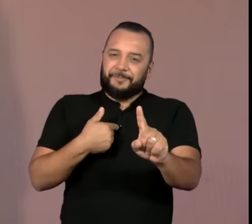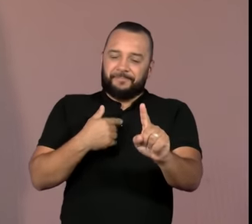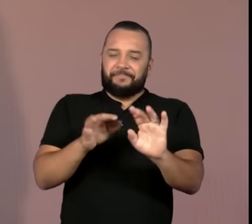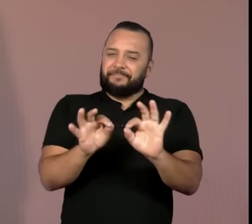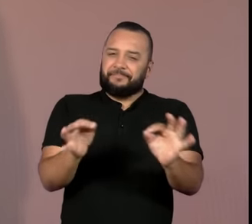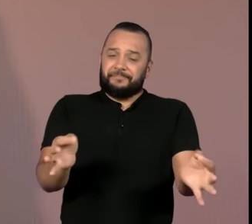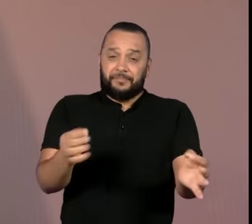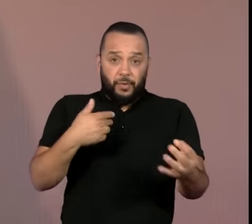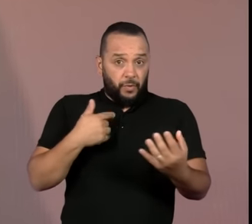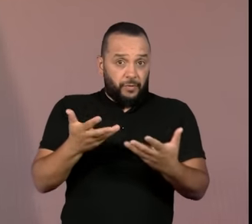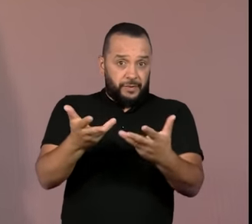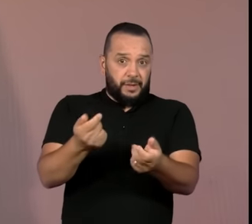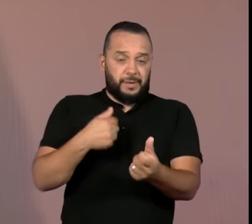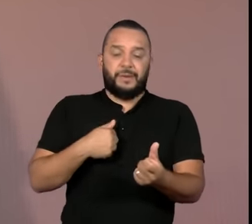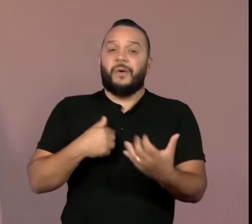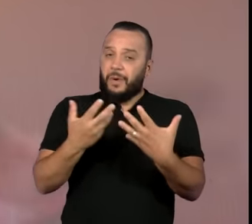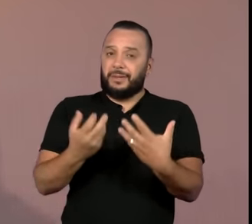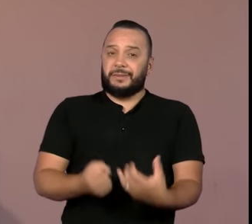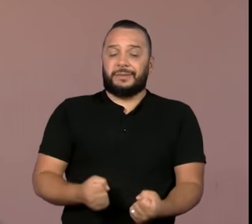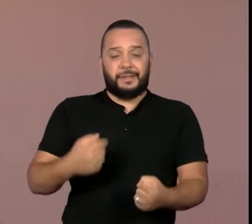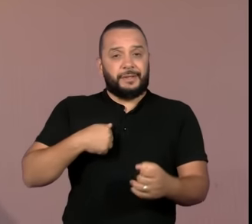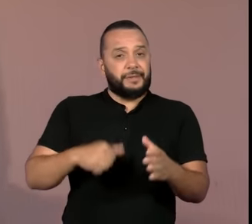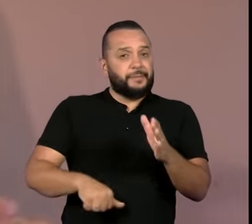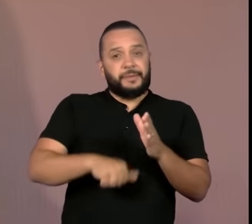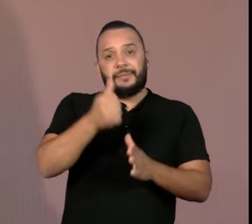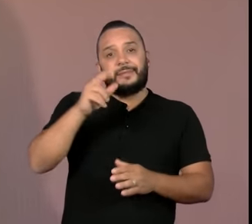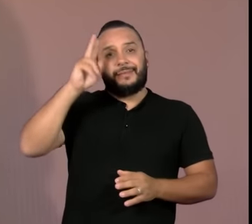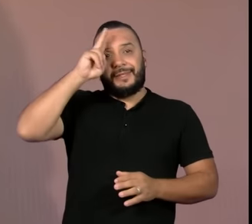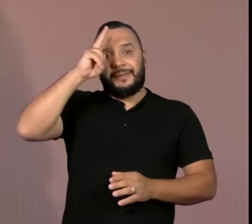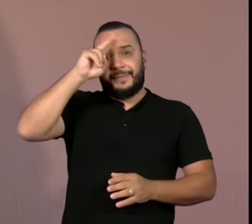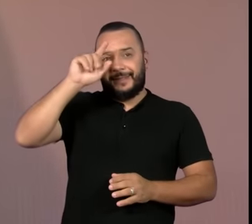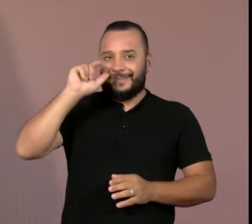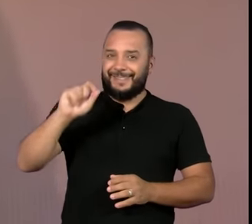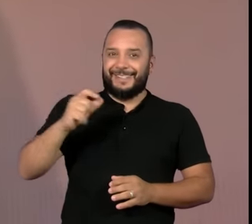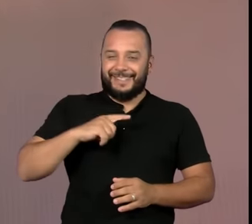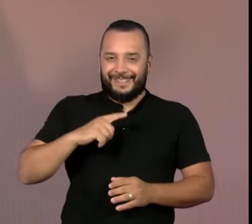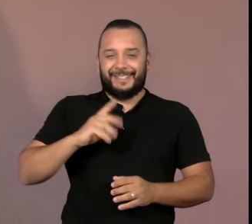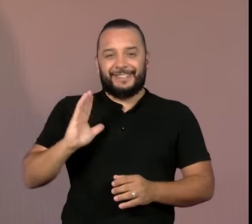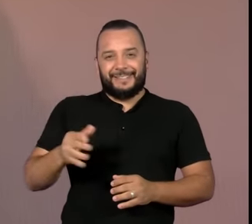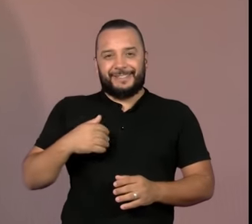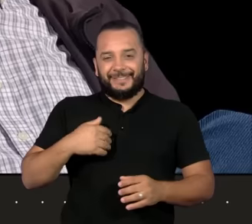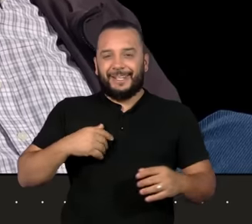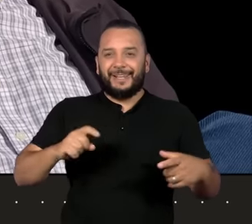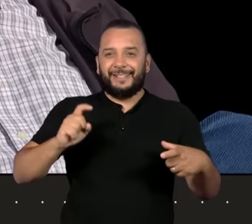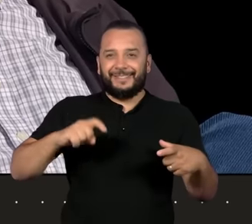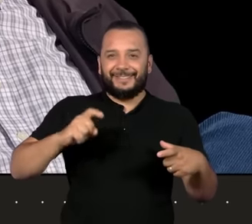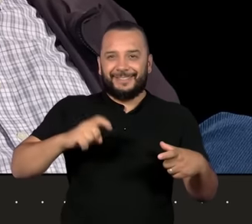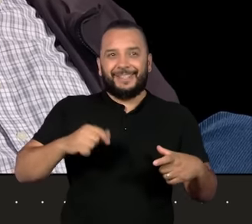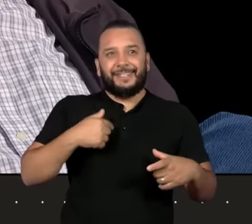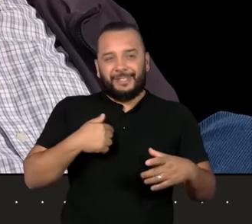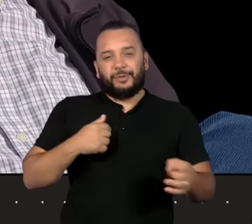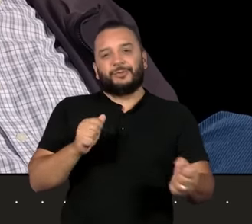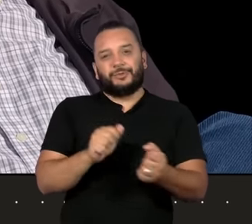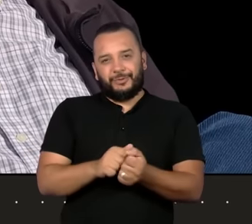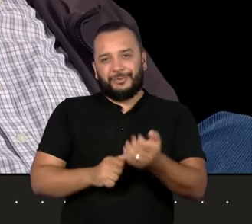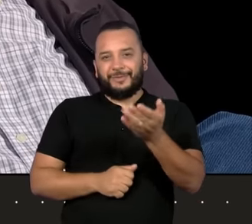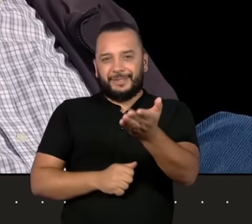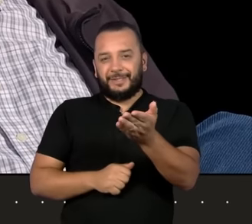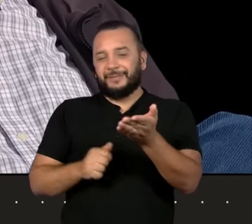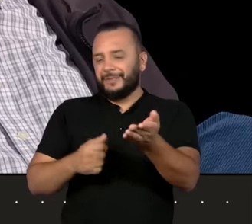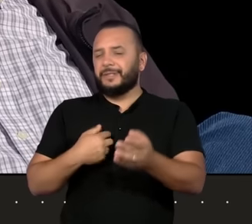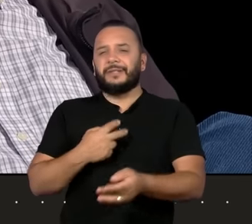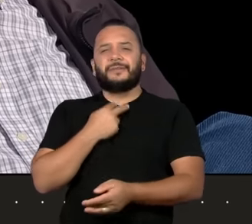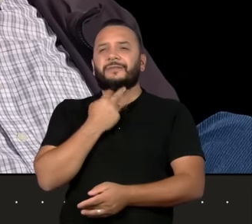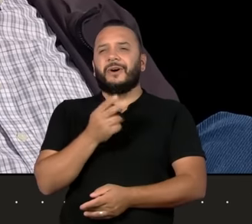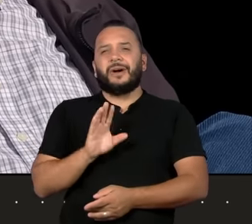claro que aceito. E a primeira coisa que me veio à cabeça foi justamente essa incursão que eu tive junto com você, que eu me atrevi, porque você já tem uma voz linda e